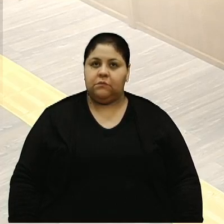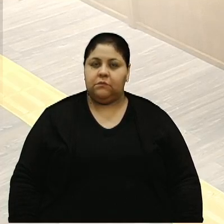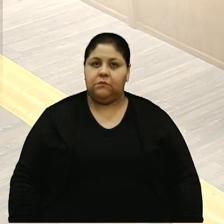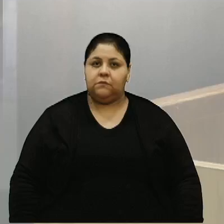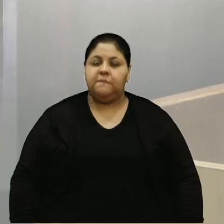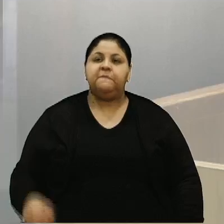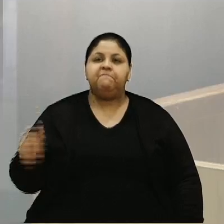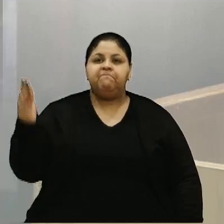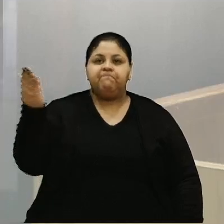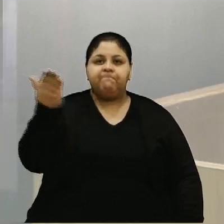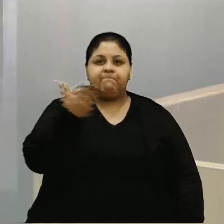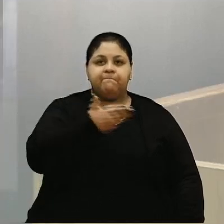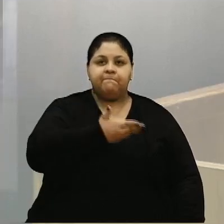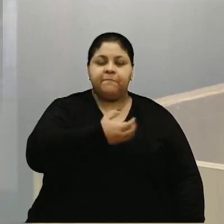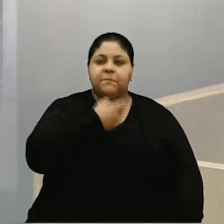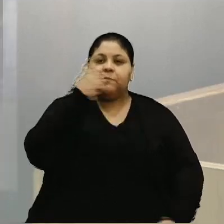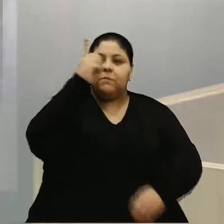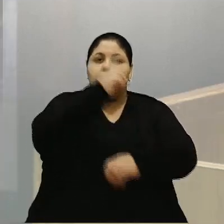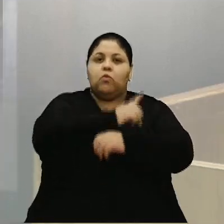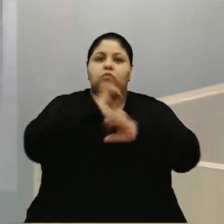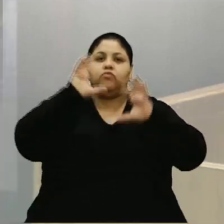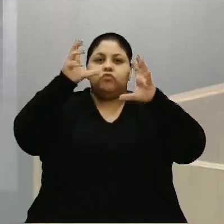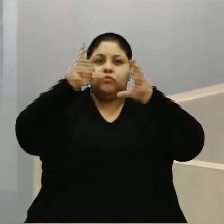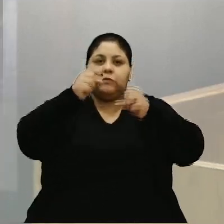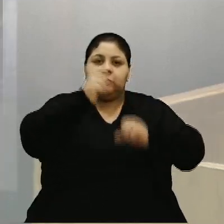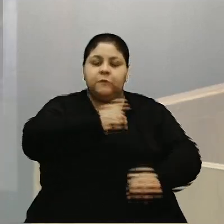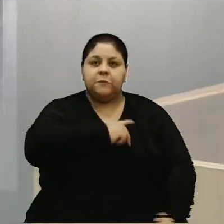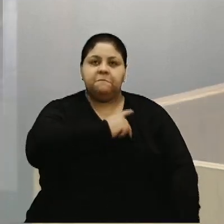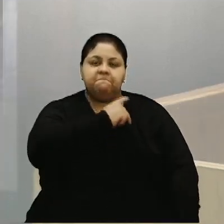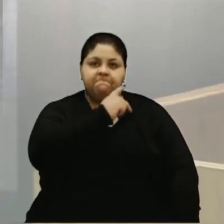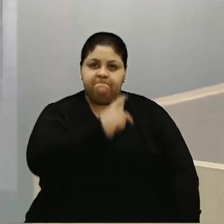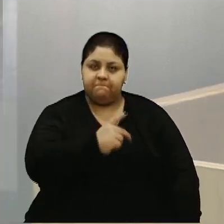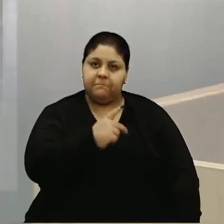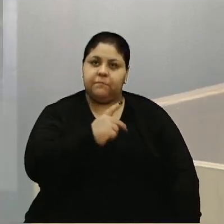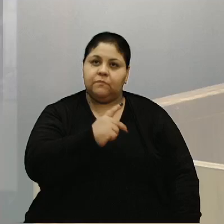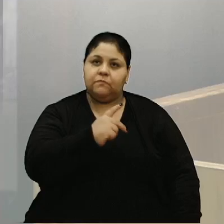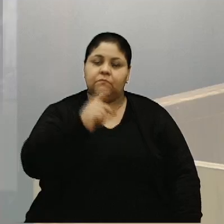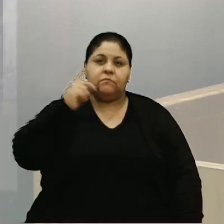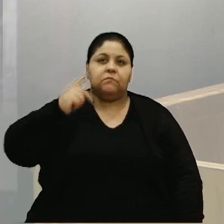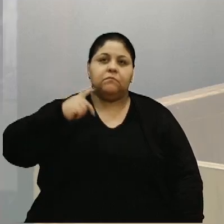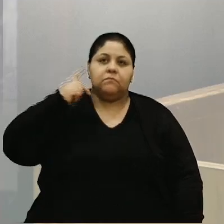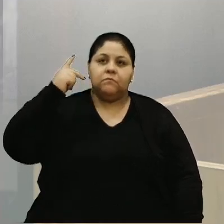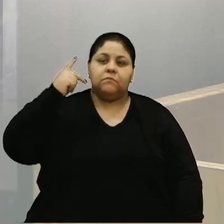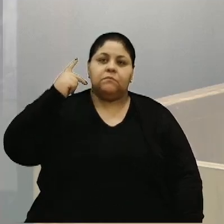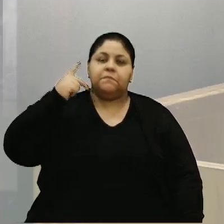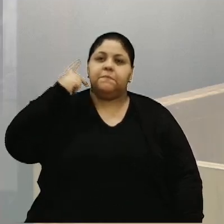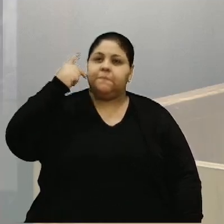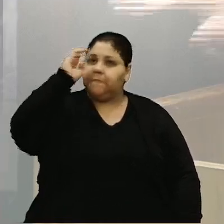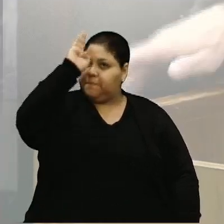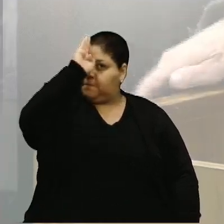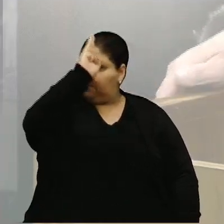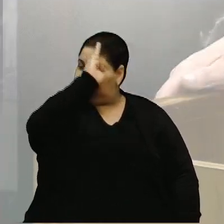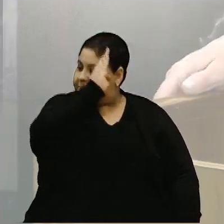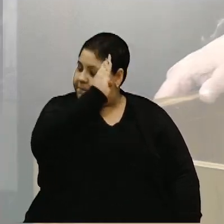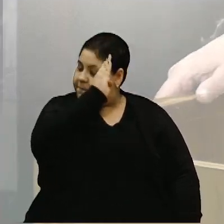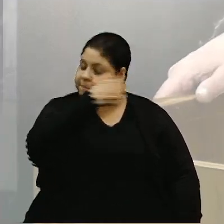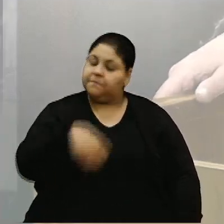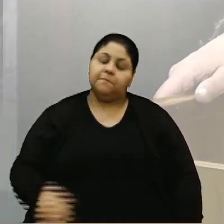Senhoras e senhores, meu bom dia a todos. Senhor presidente, vereador Adriano Bressan.